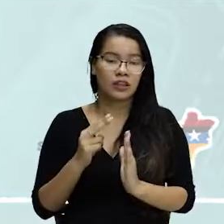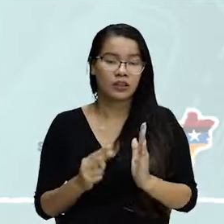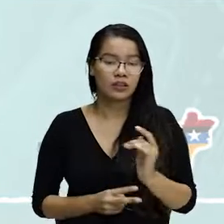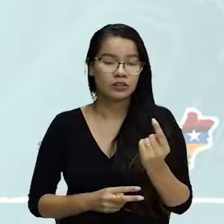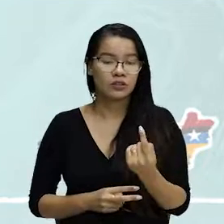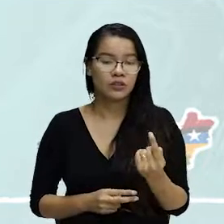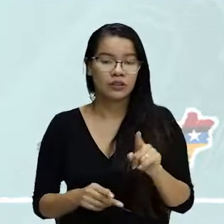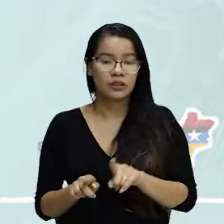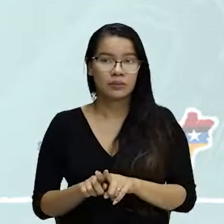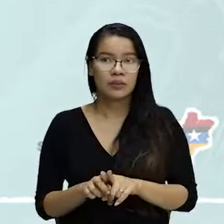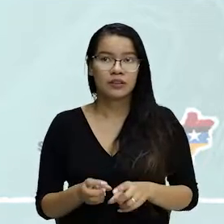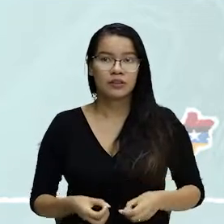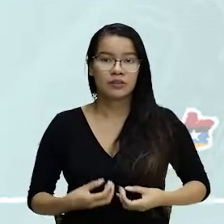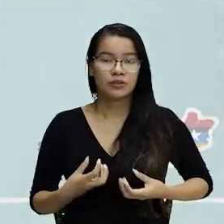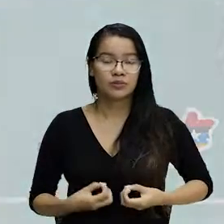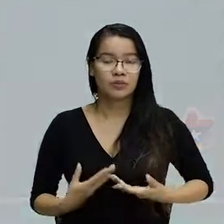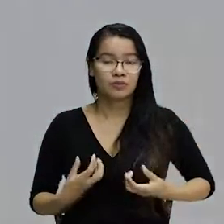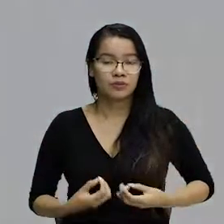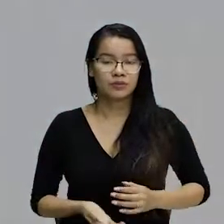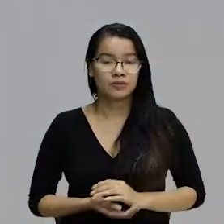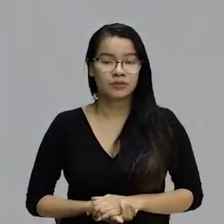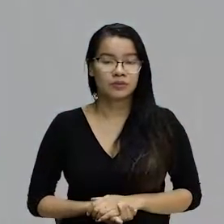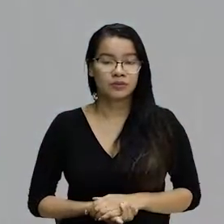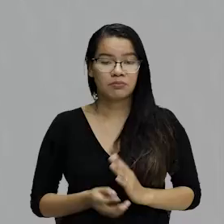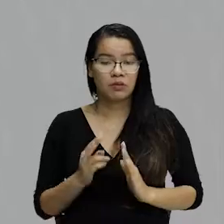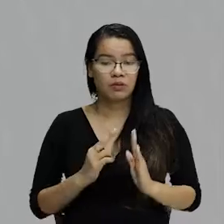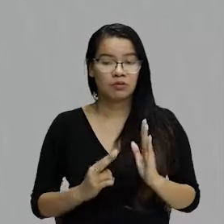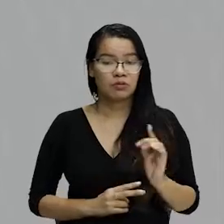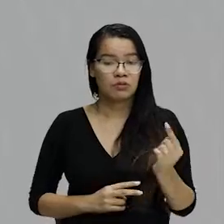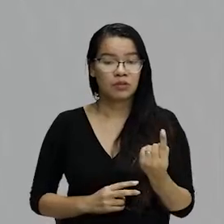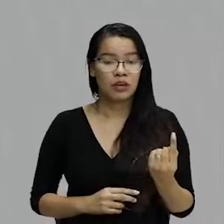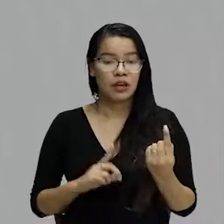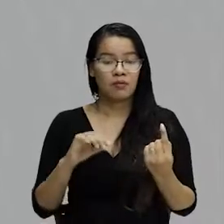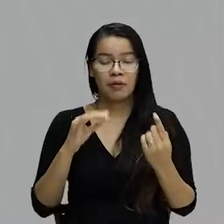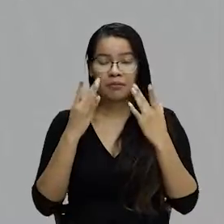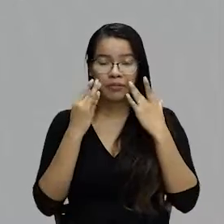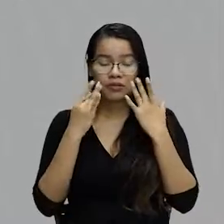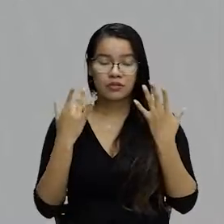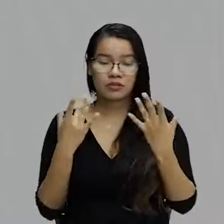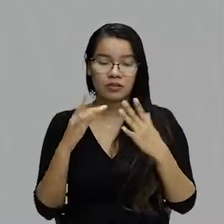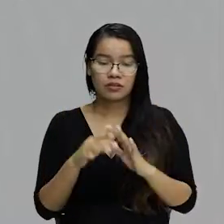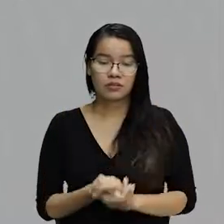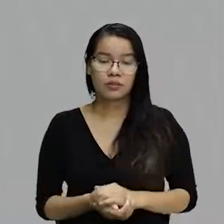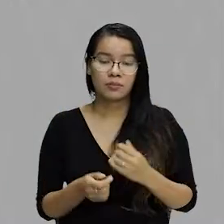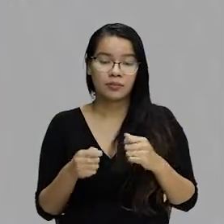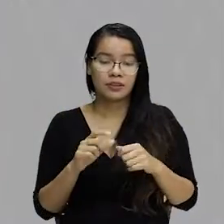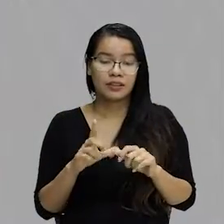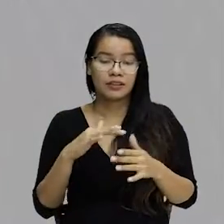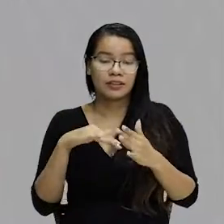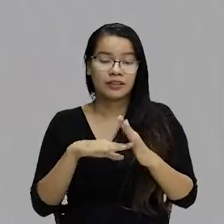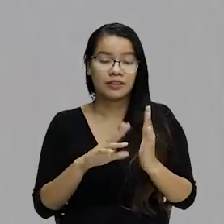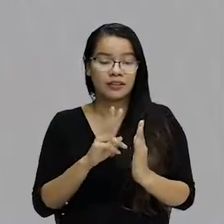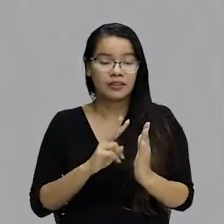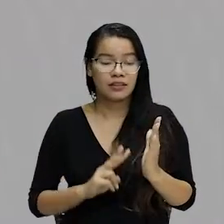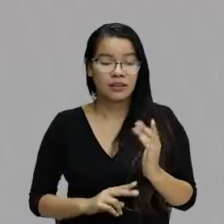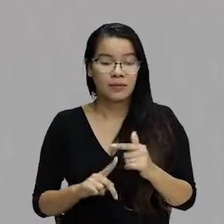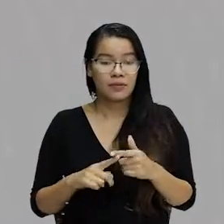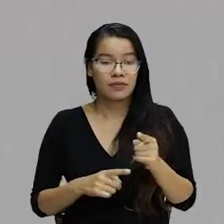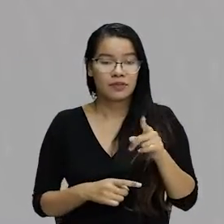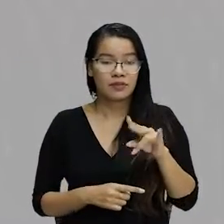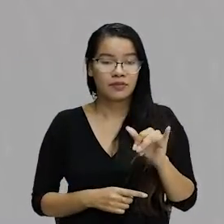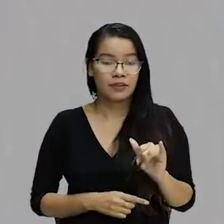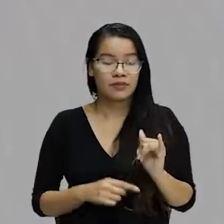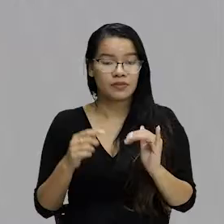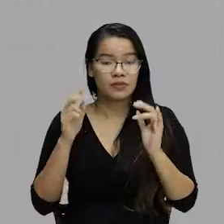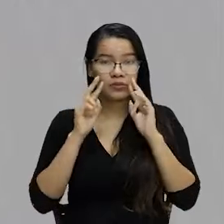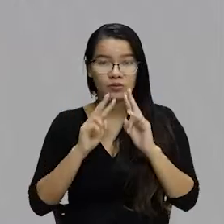essa introspecção. Uma leitura coletiva seria uma peça de teatro. Só que você não vai ler. Pode até fazer uma leitura dramática. Você vai